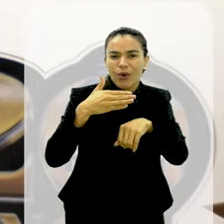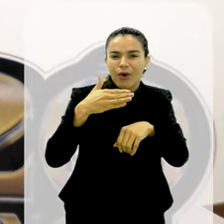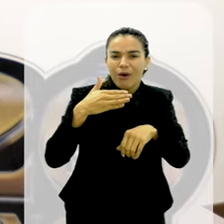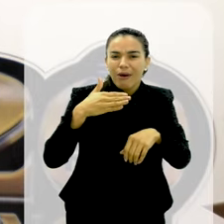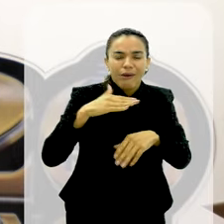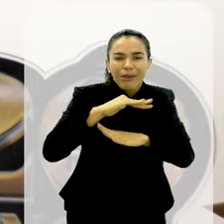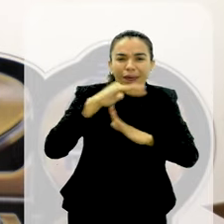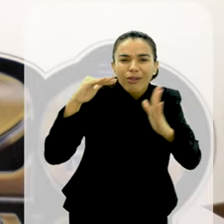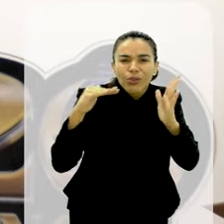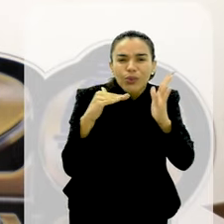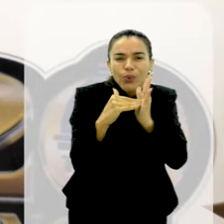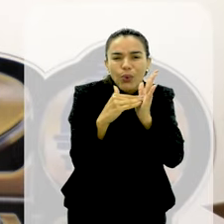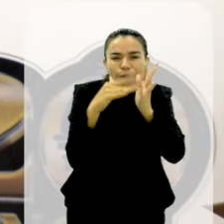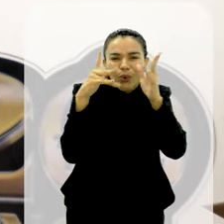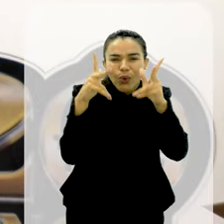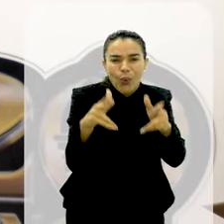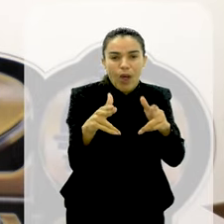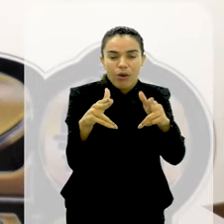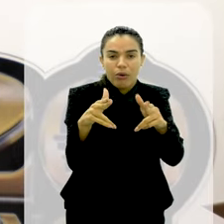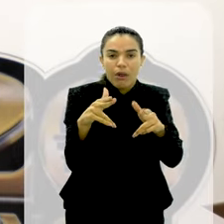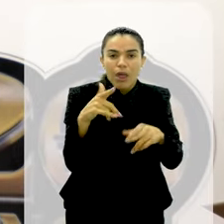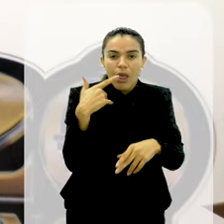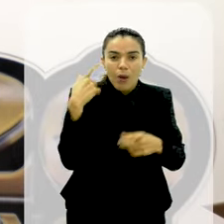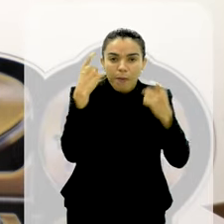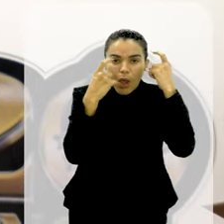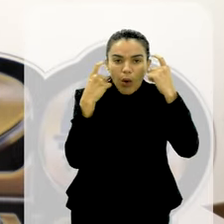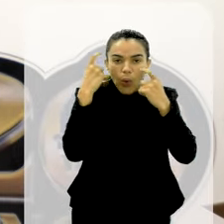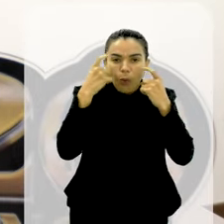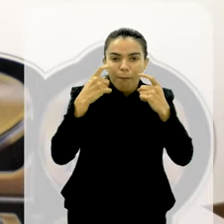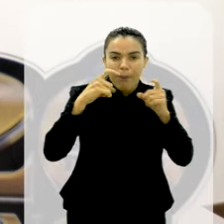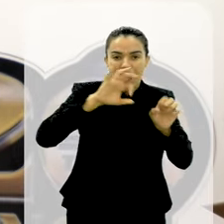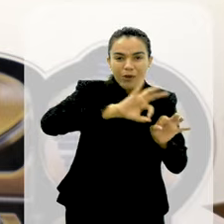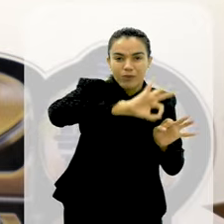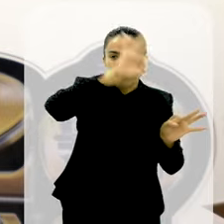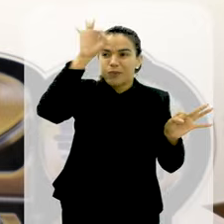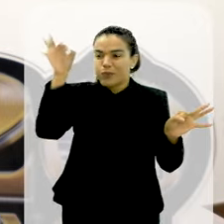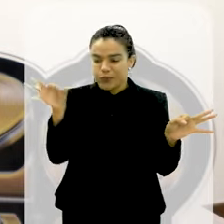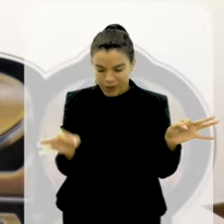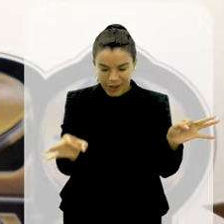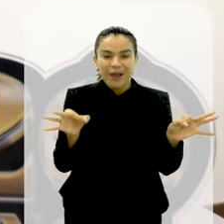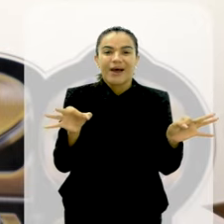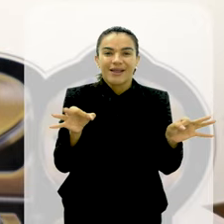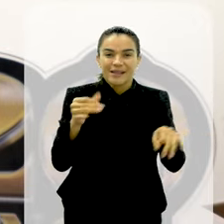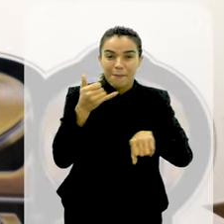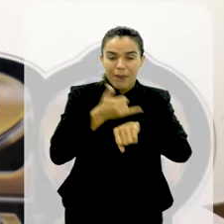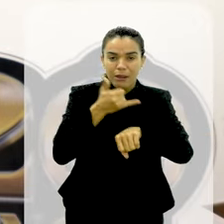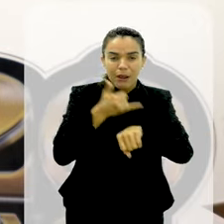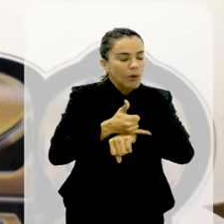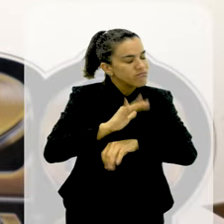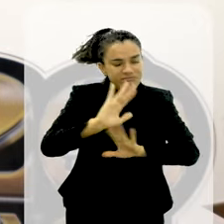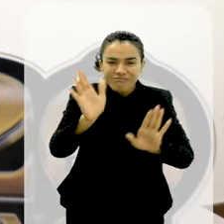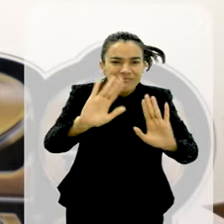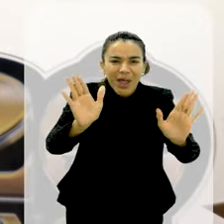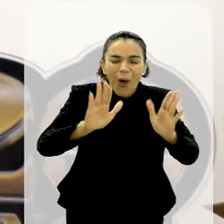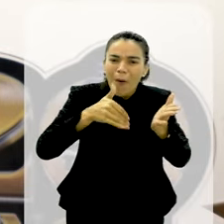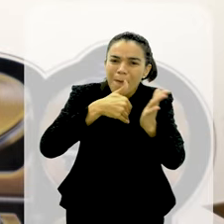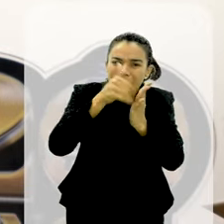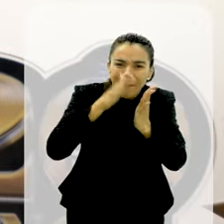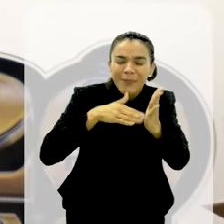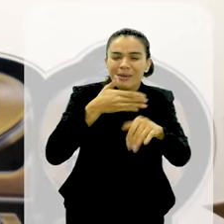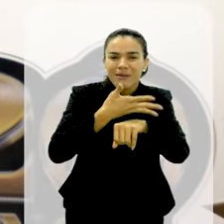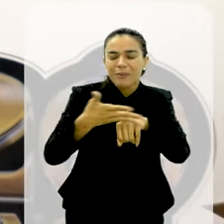tudo igual, é maravilhoso isso. Sim. Né? Eu preocupado em forrar um Santo Antônio, se não me engano, assim, ele, não, pinta de branco que